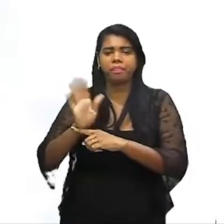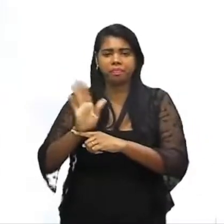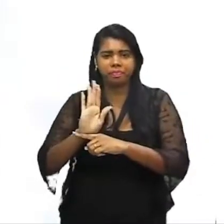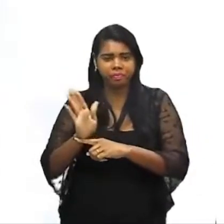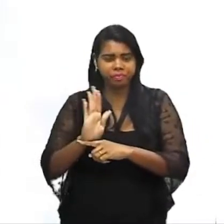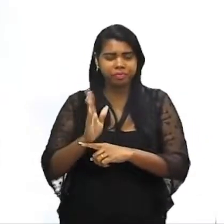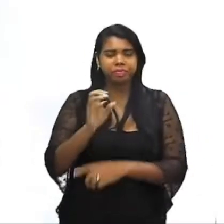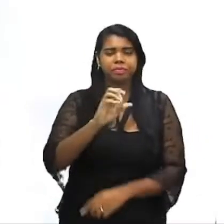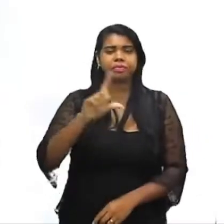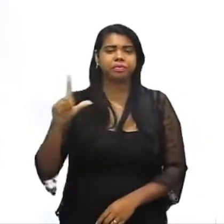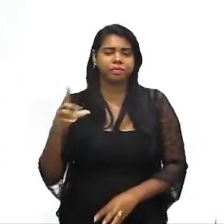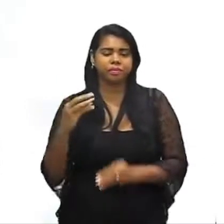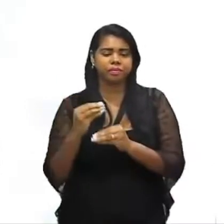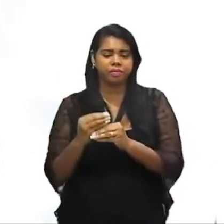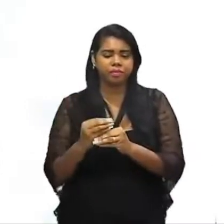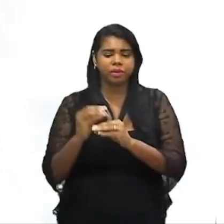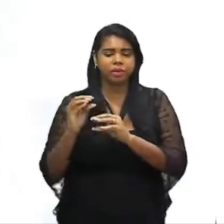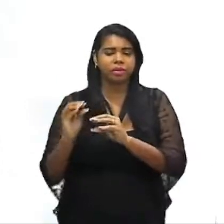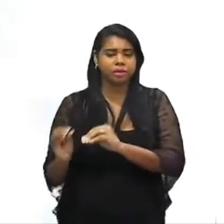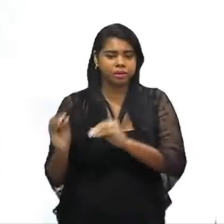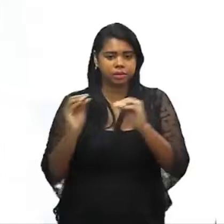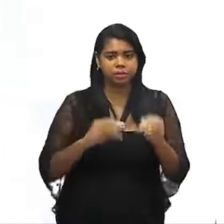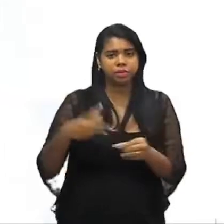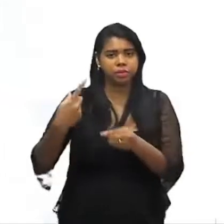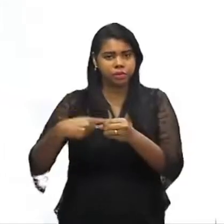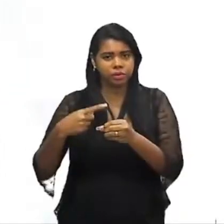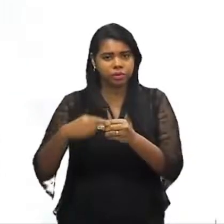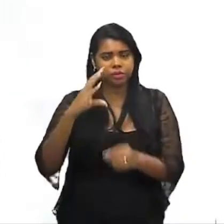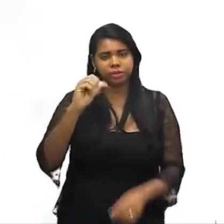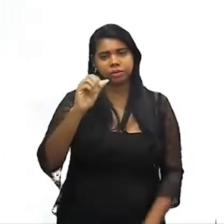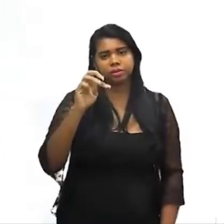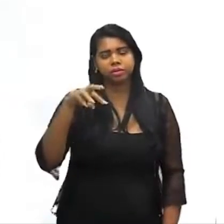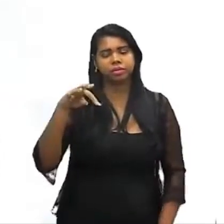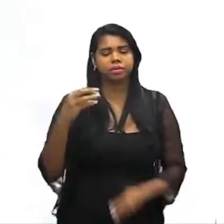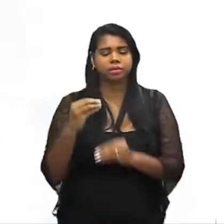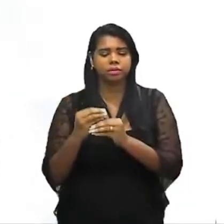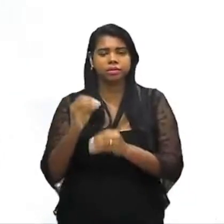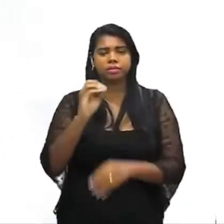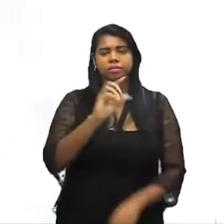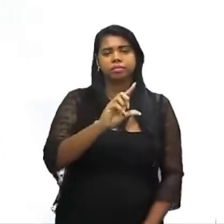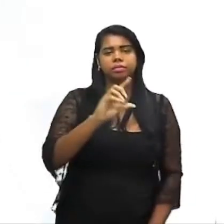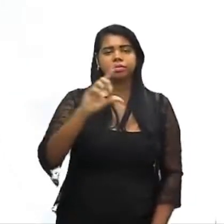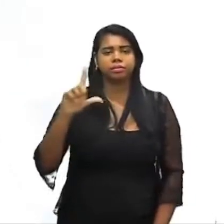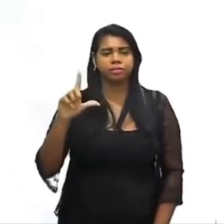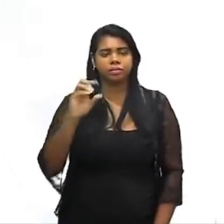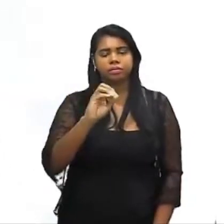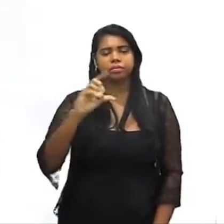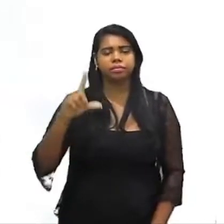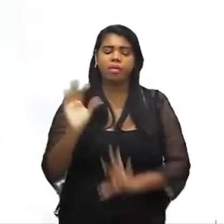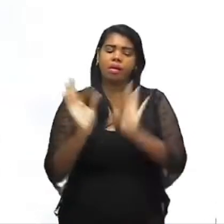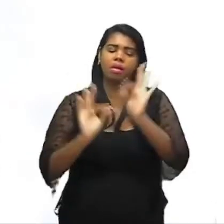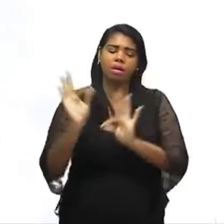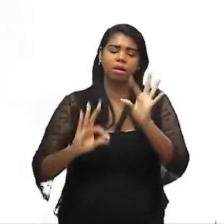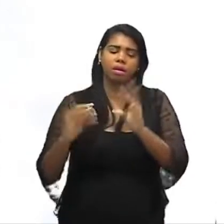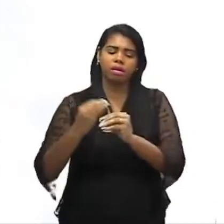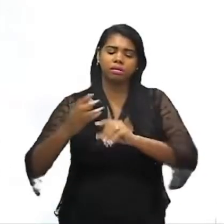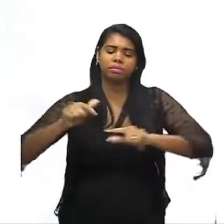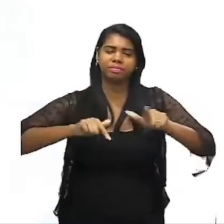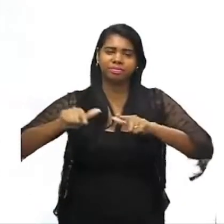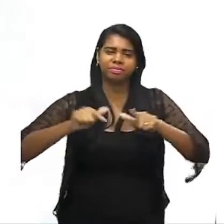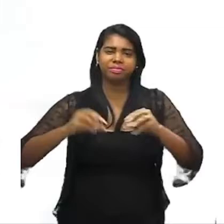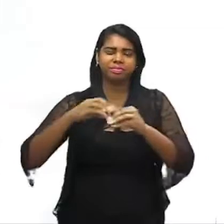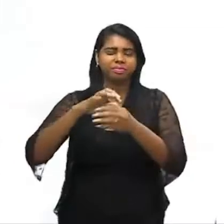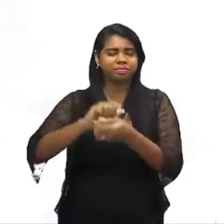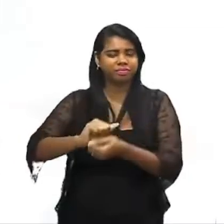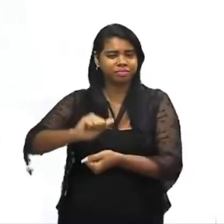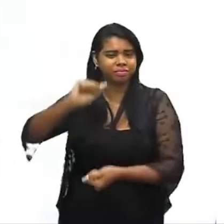de Catende para cá, para Recife, região metropolitana, ele se organizou e fez o seu trabalho artístico